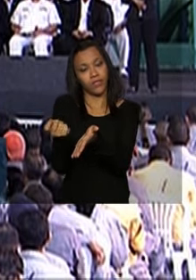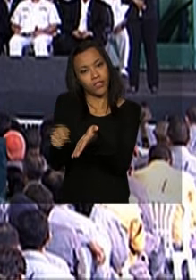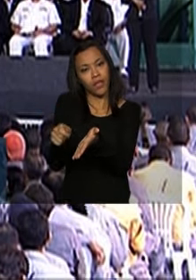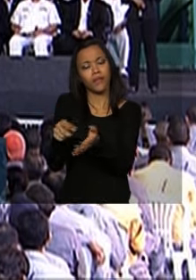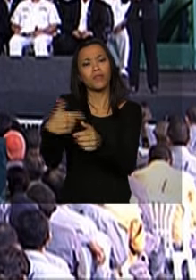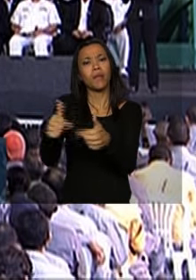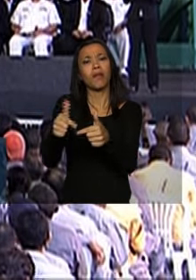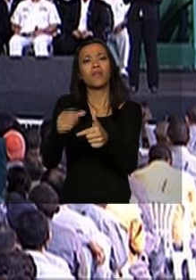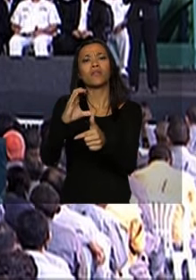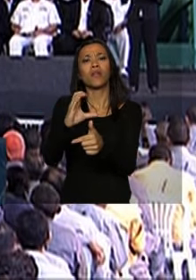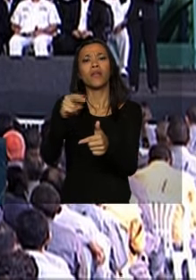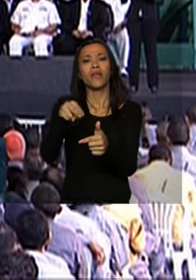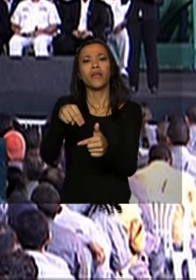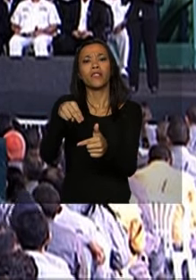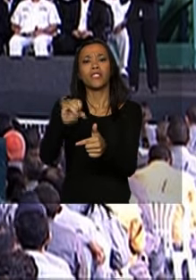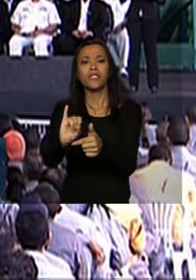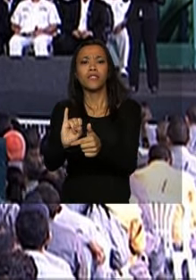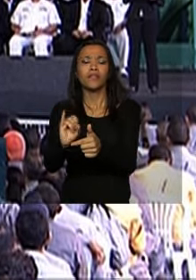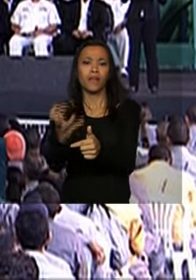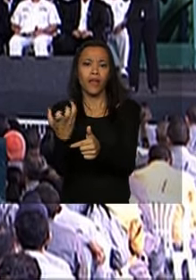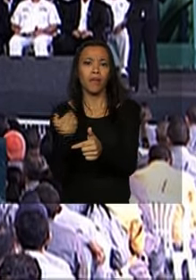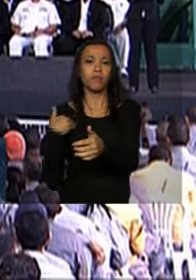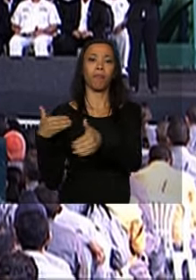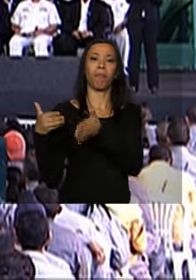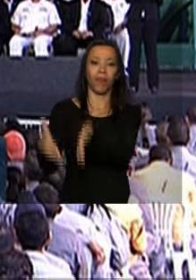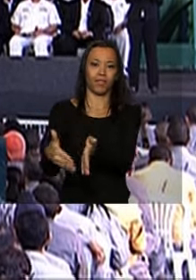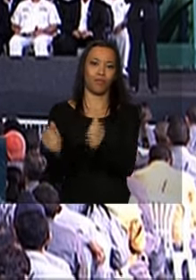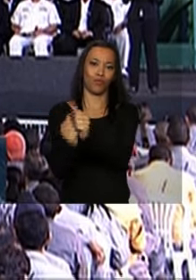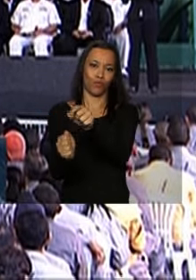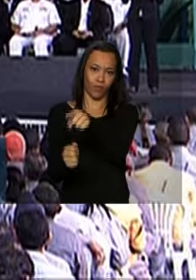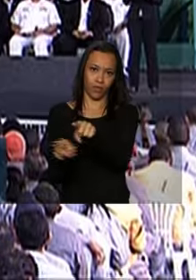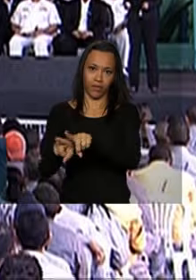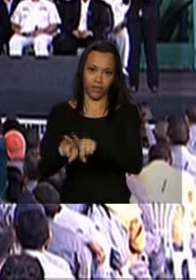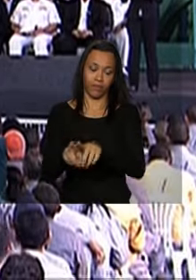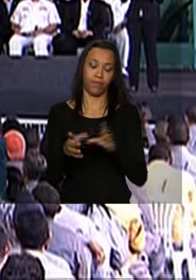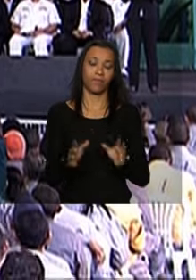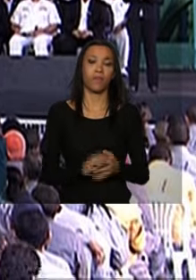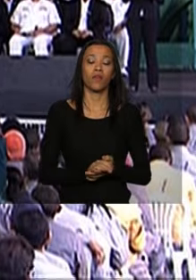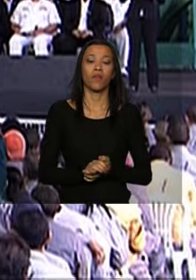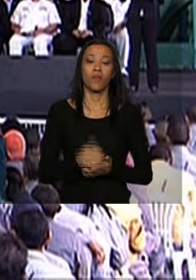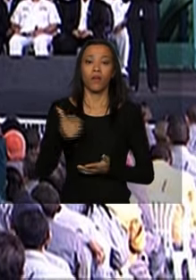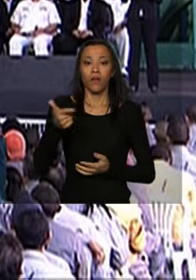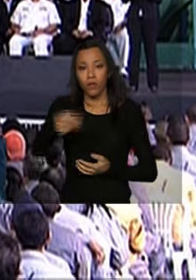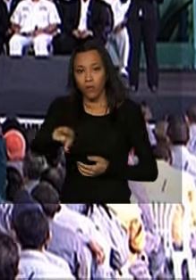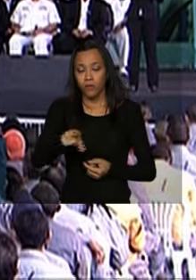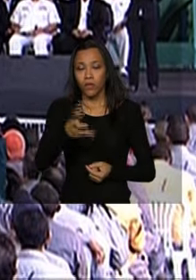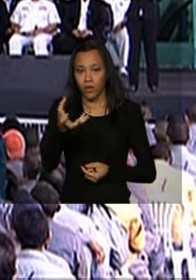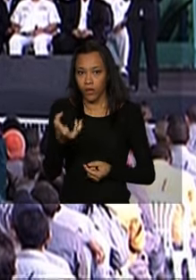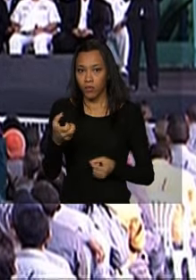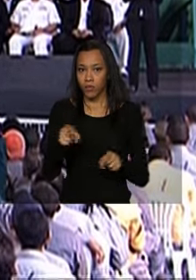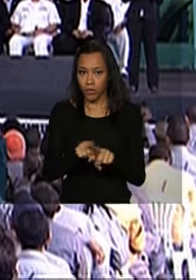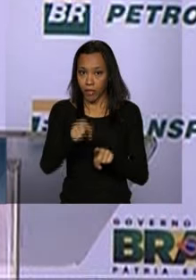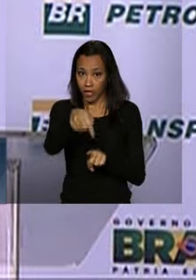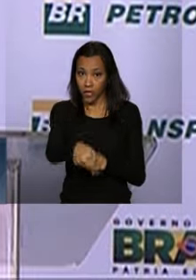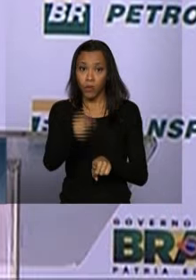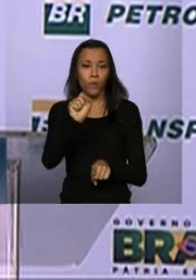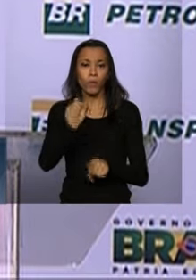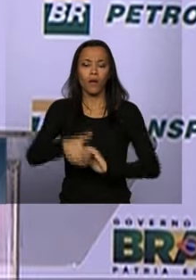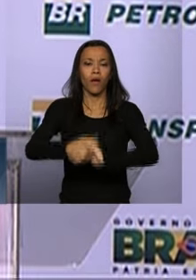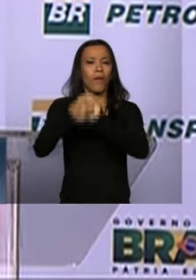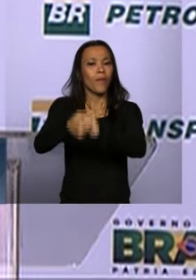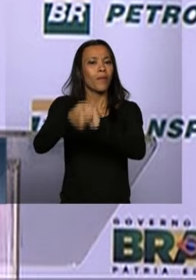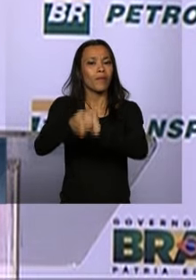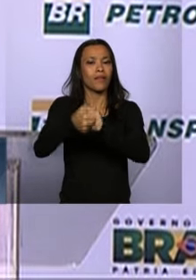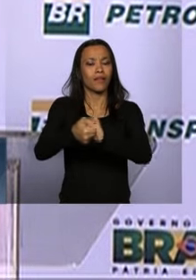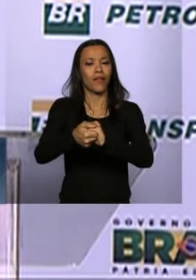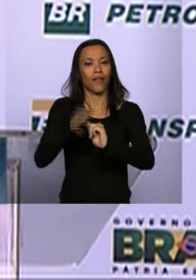CNI, queremos que participar contigo nisso também. Queremos também aqui cumprimentar o